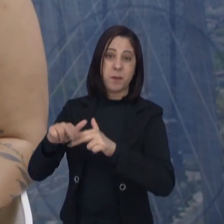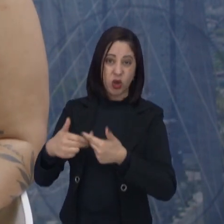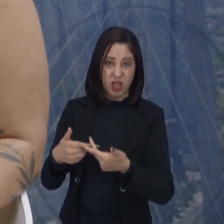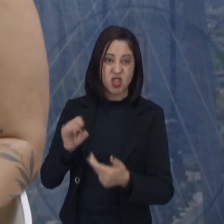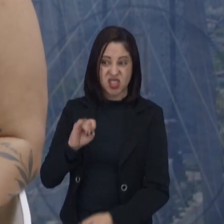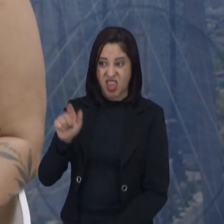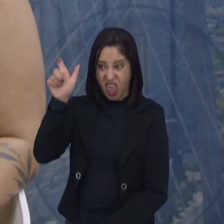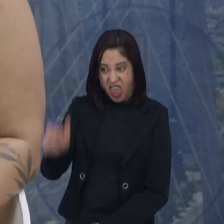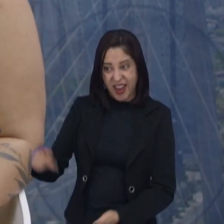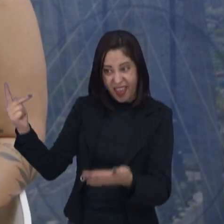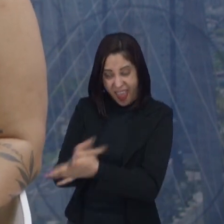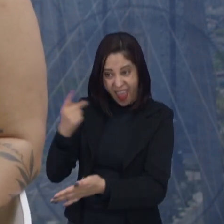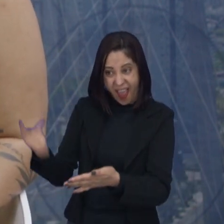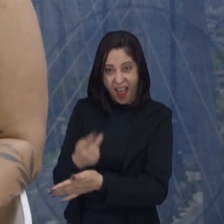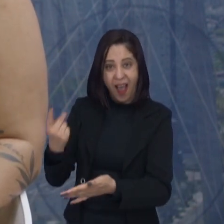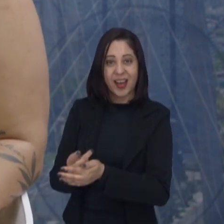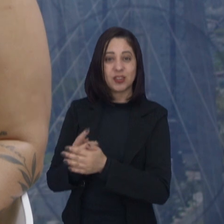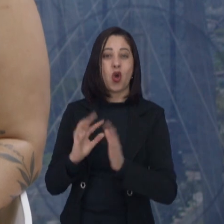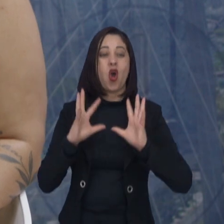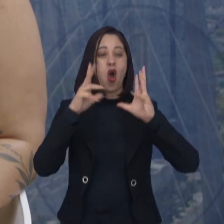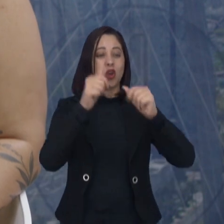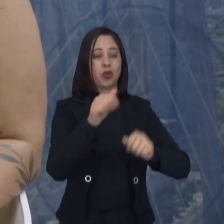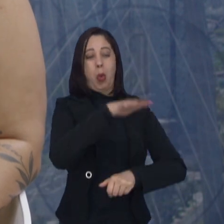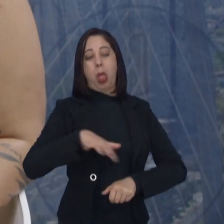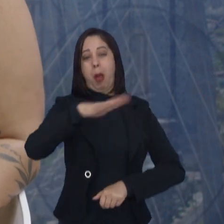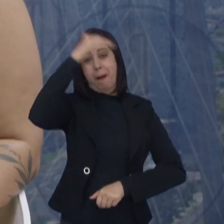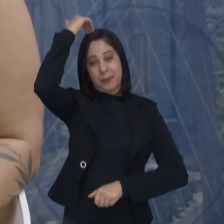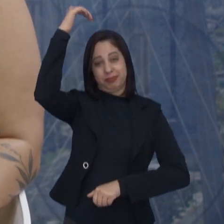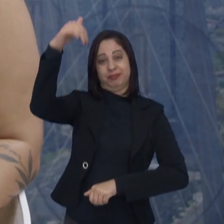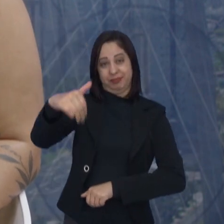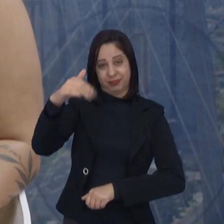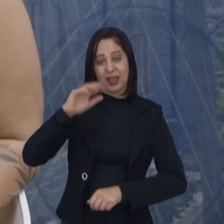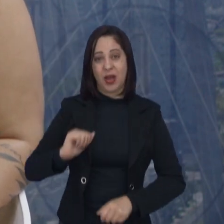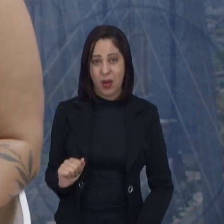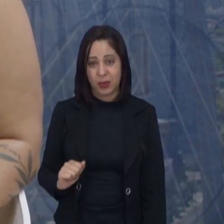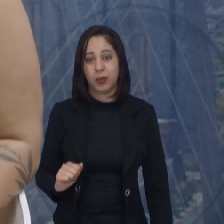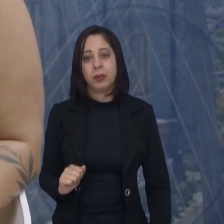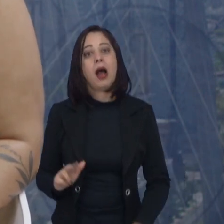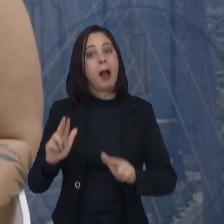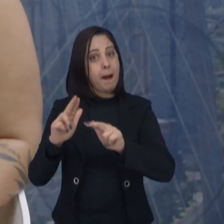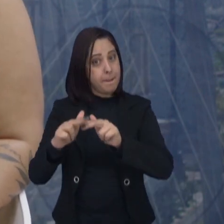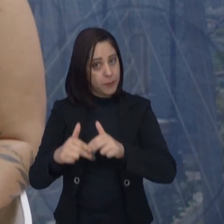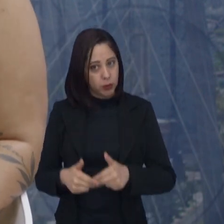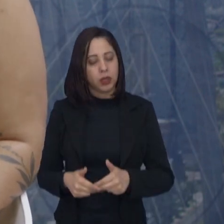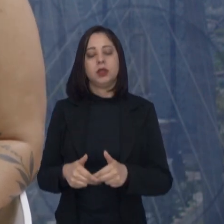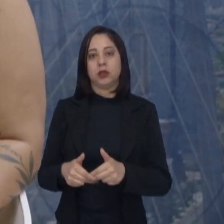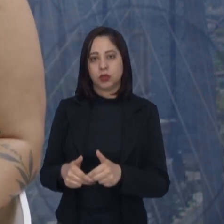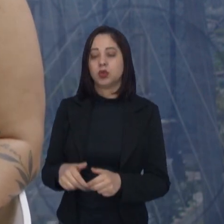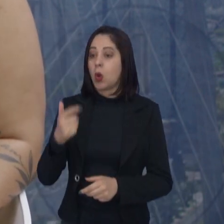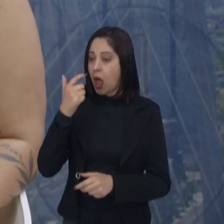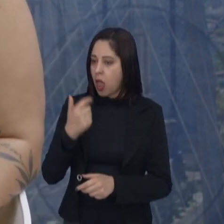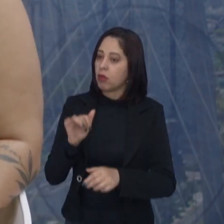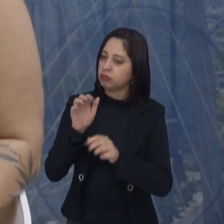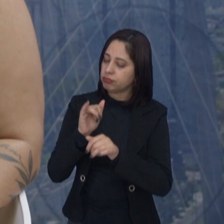acabam levando assim, meio que de graça junto. Então hoje a gente tem esse trabalho também também, de trazer os conteúdos, mostrar os bastidores,